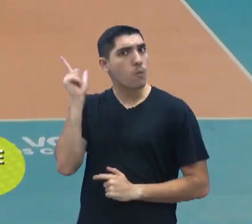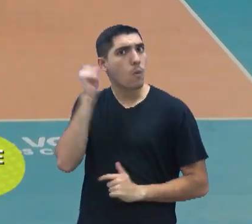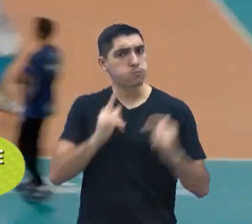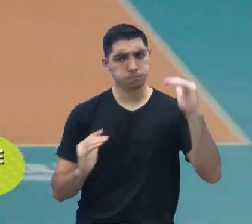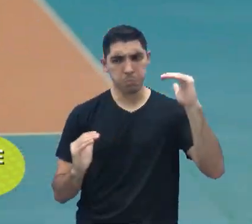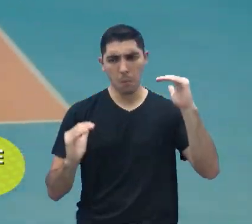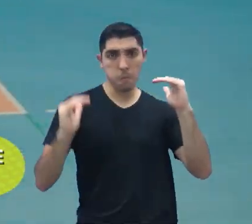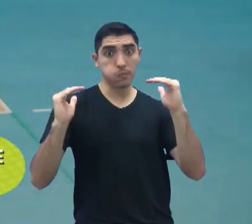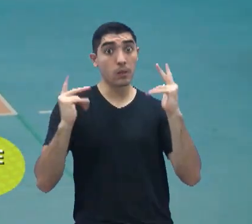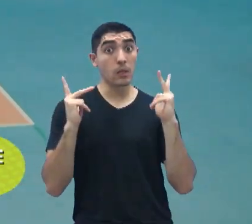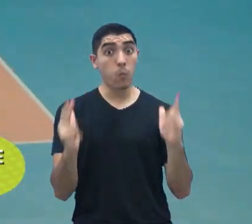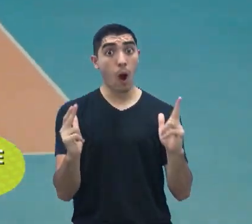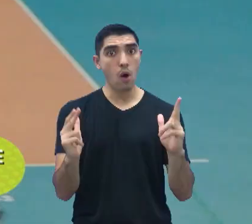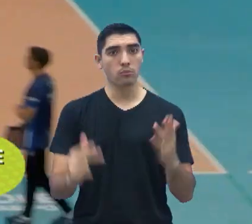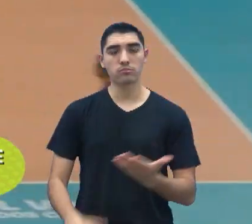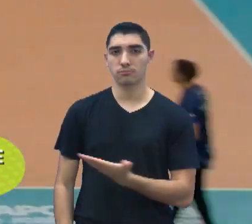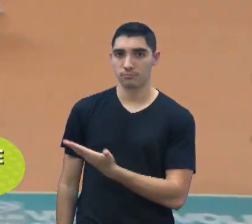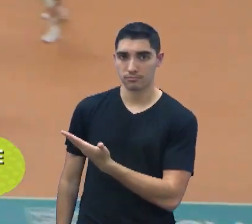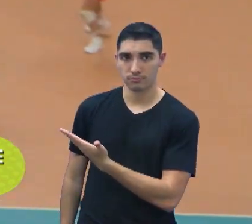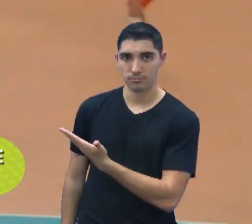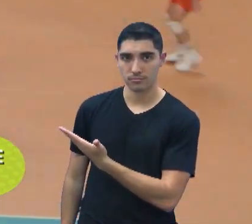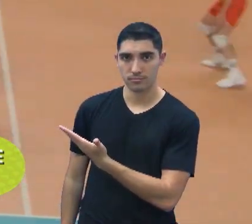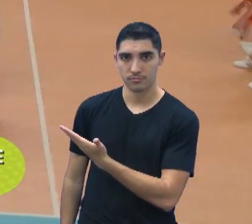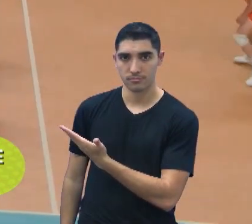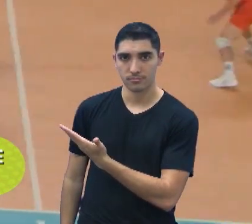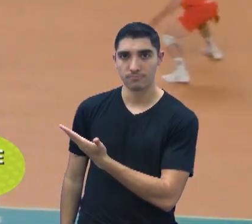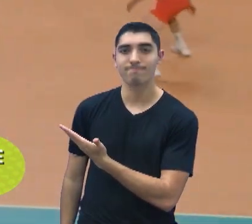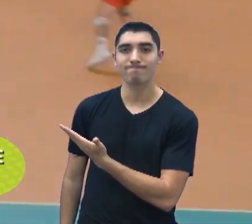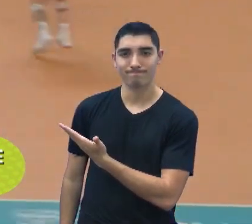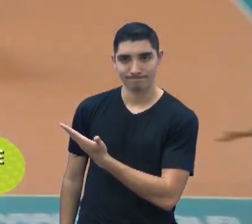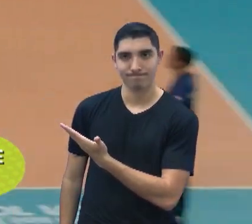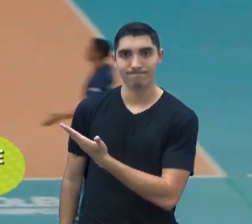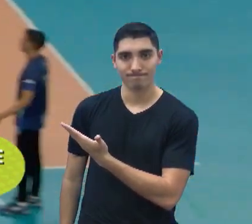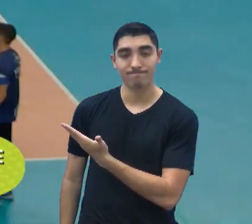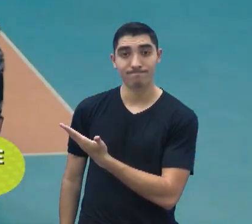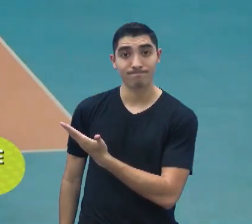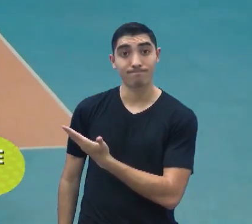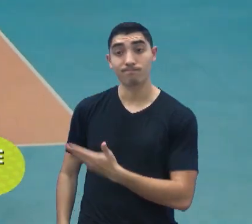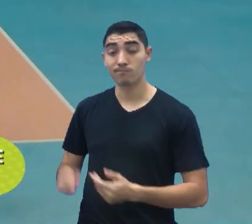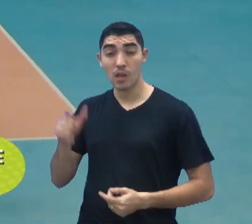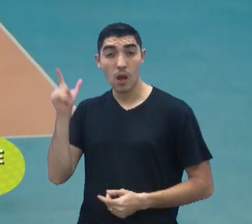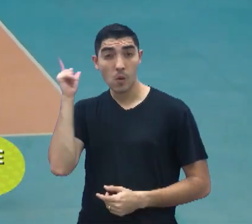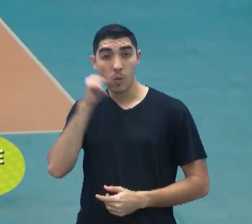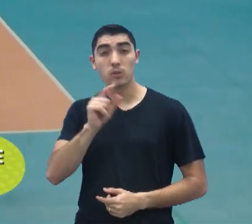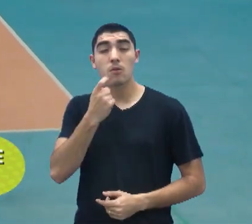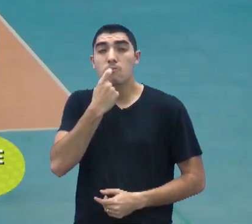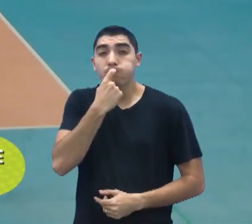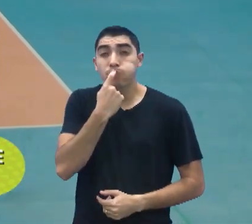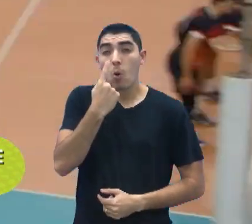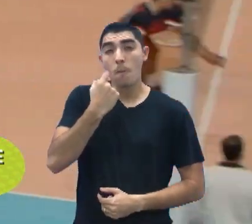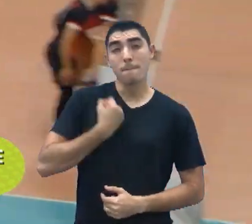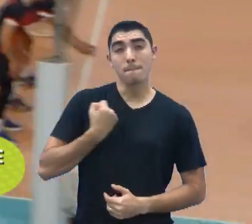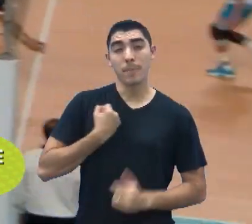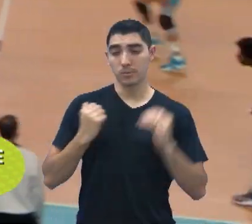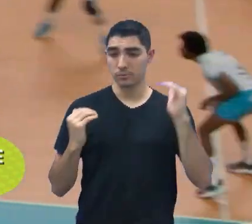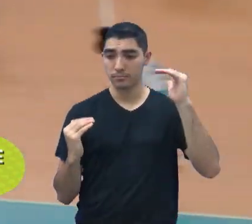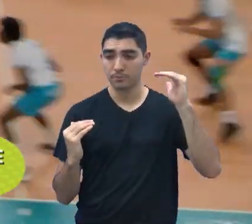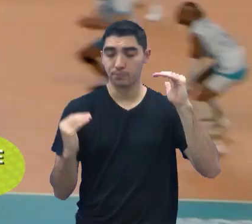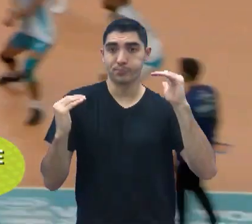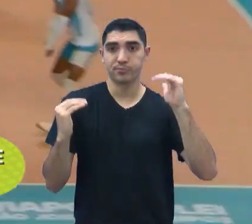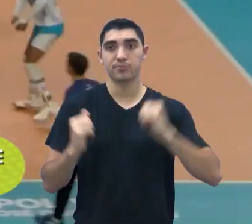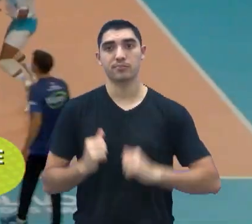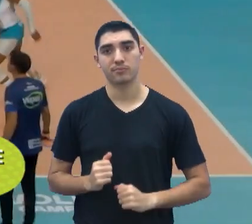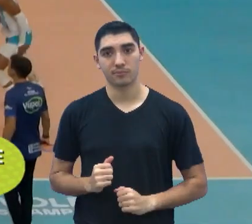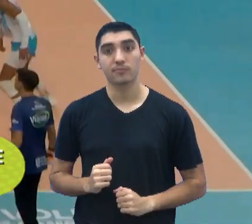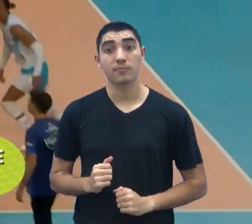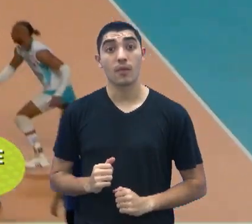placar. Neste erro joseense, os visitantes deixaram a diferença em apenas 1 ponto. E